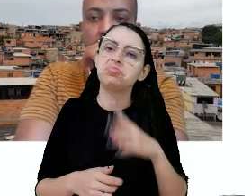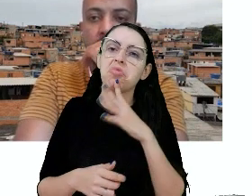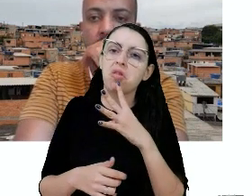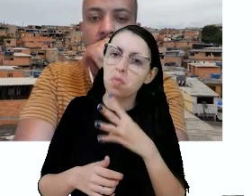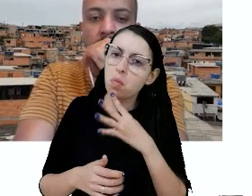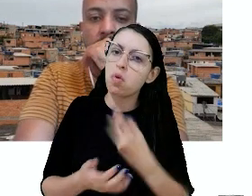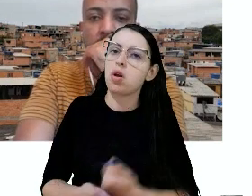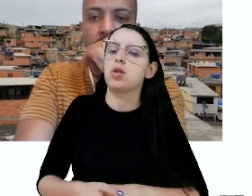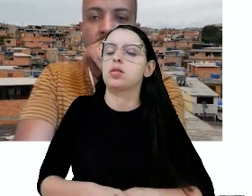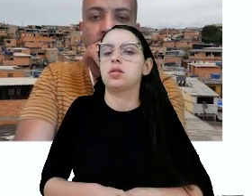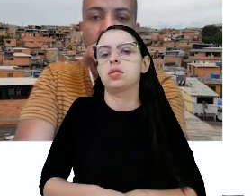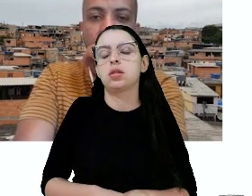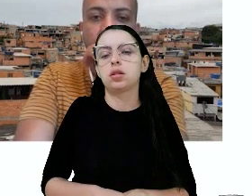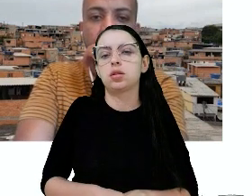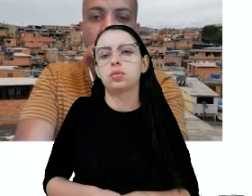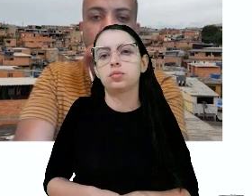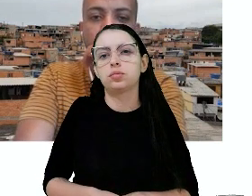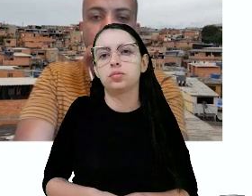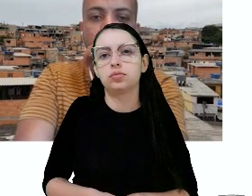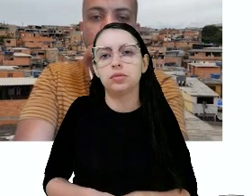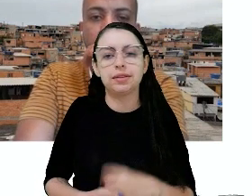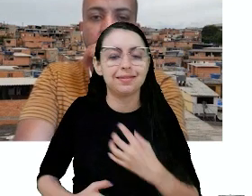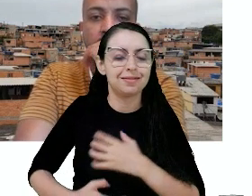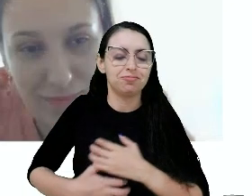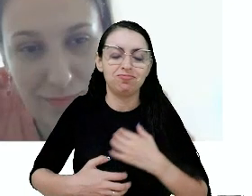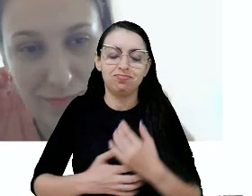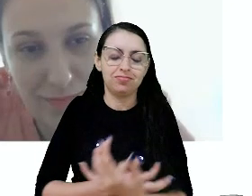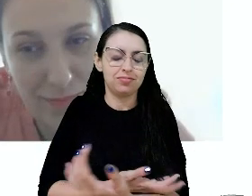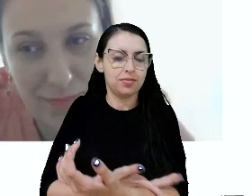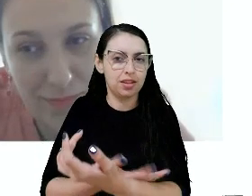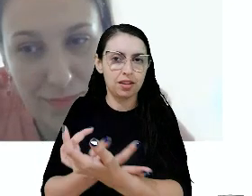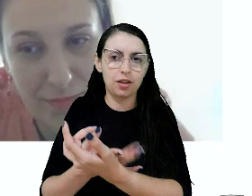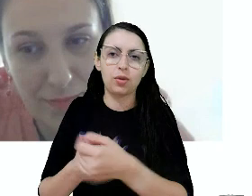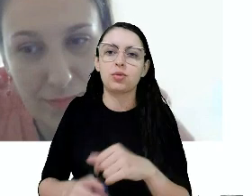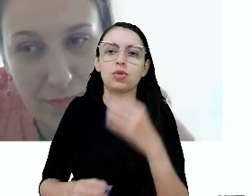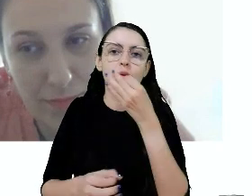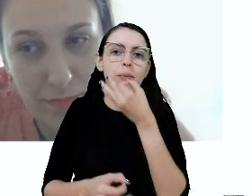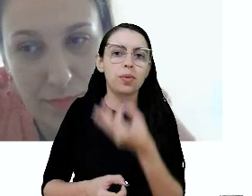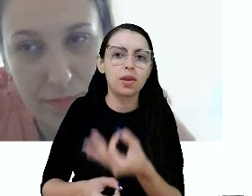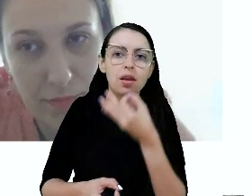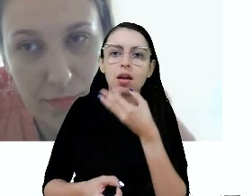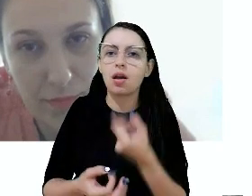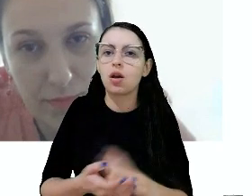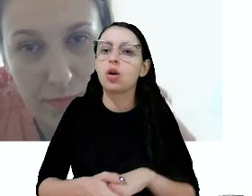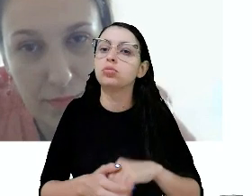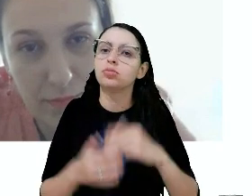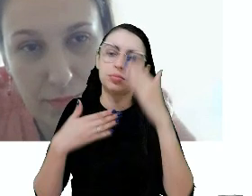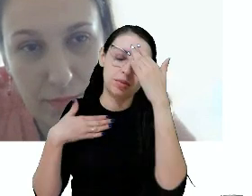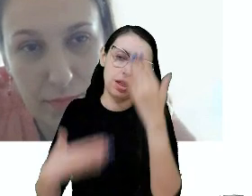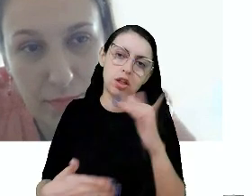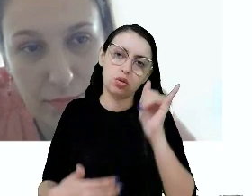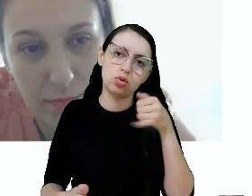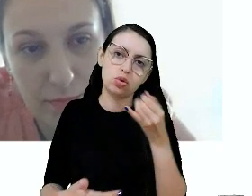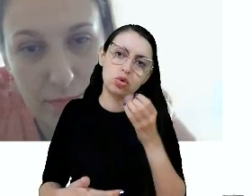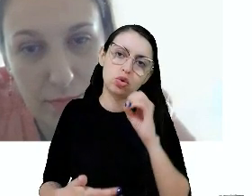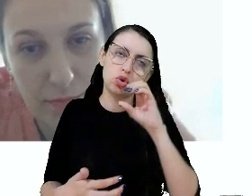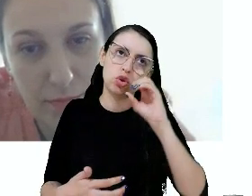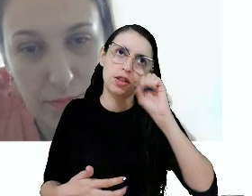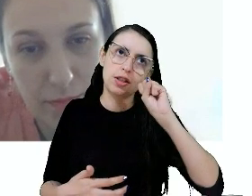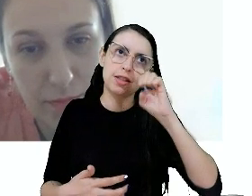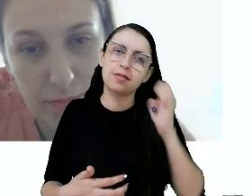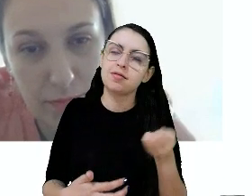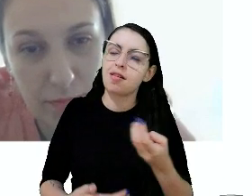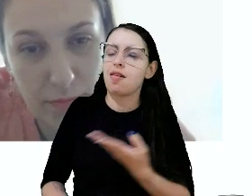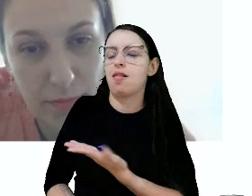premiado, reconhecido, e foi muito emocionante ver seu comentário. Agradeço ao doutor José Augusto,